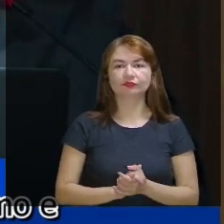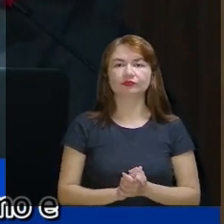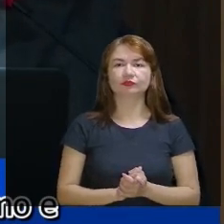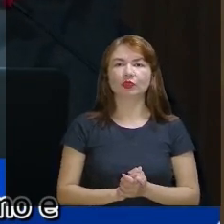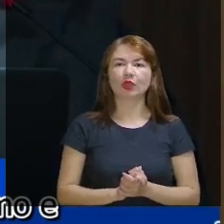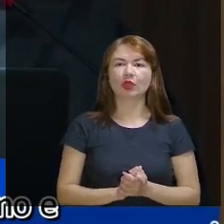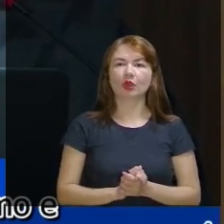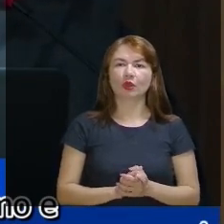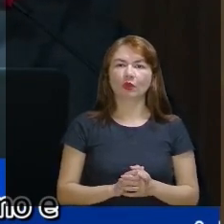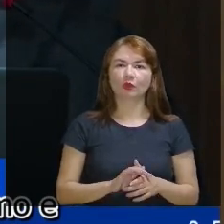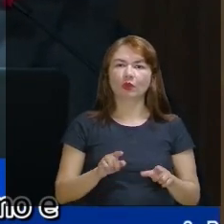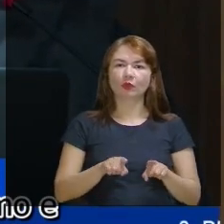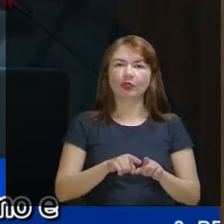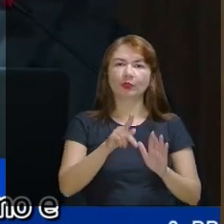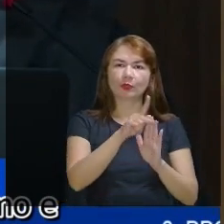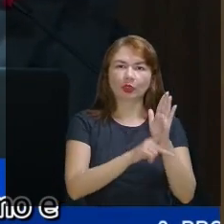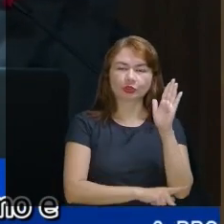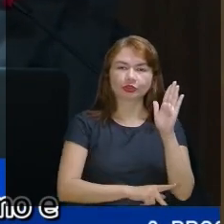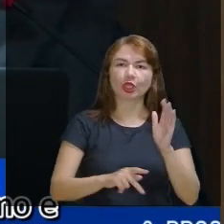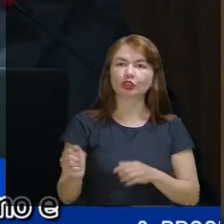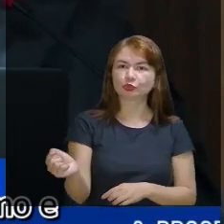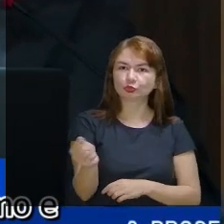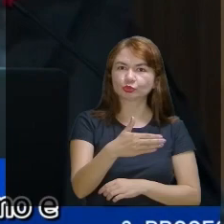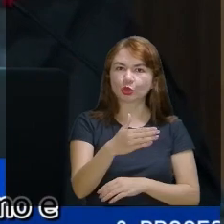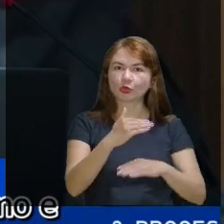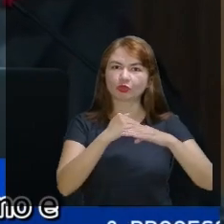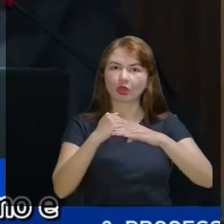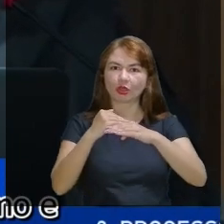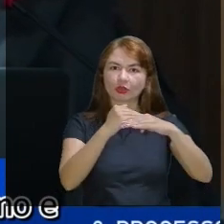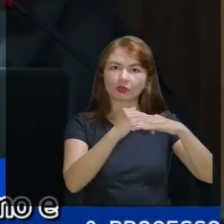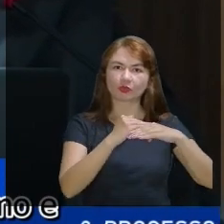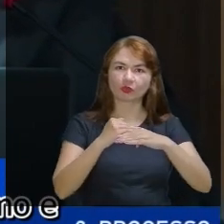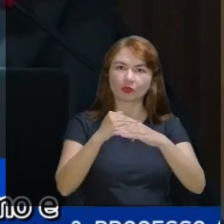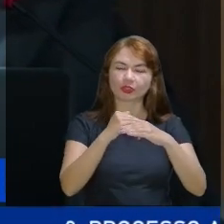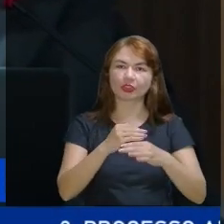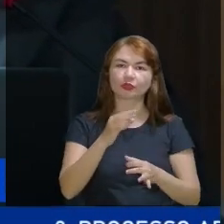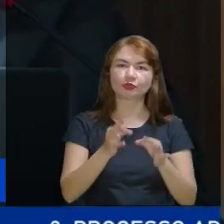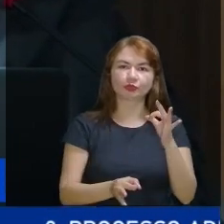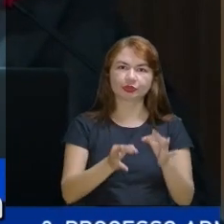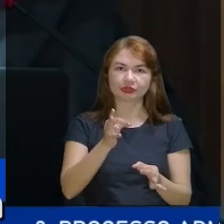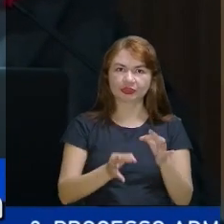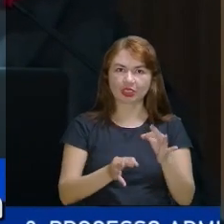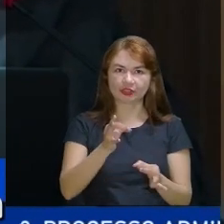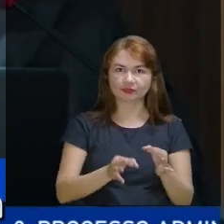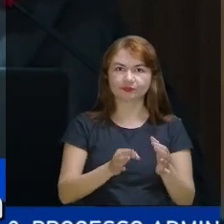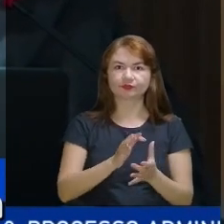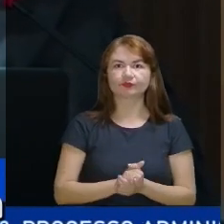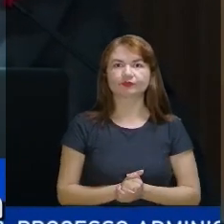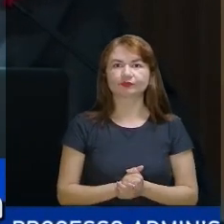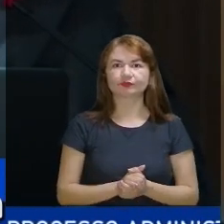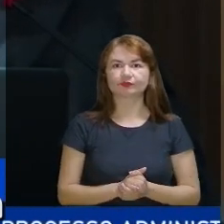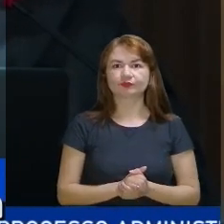o racismo e impulsionem a equidade racial no âmbito do judiciário. Este é o sucinto